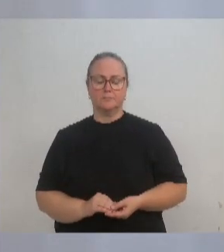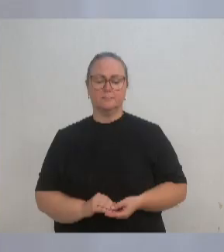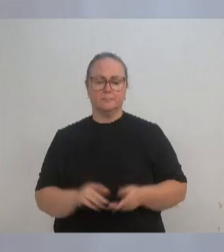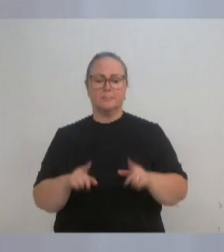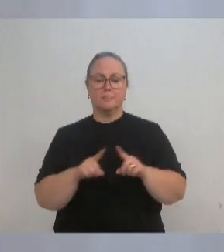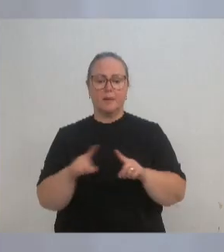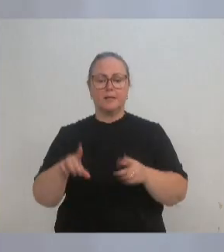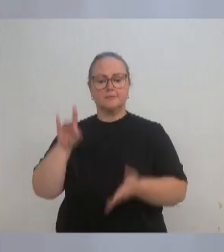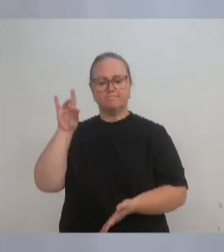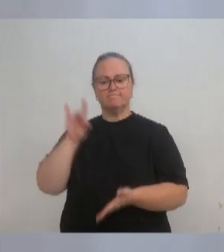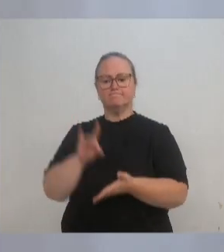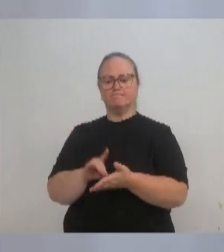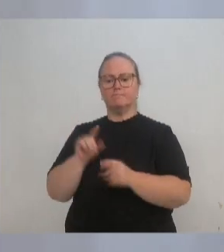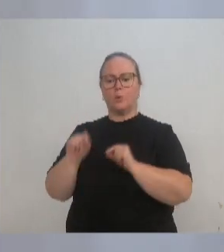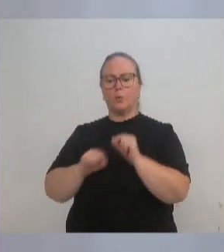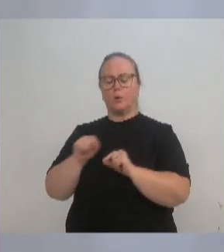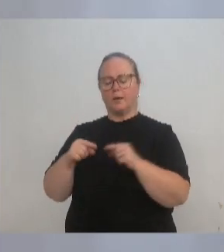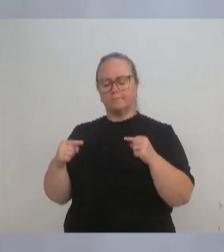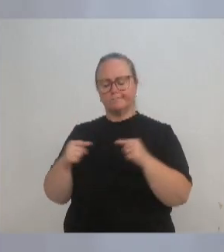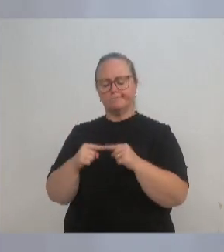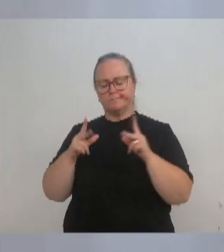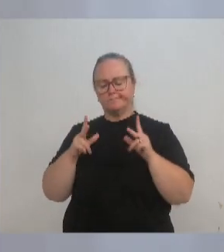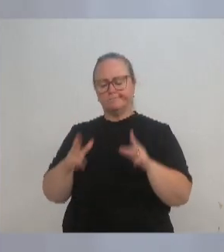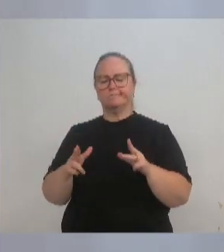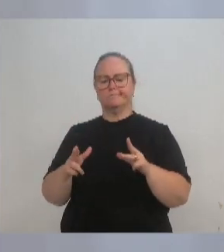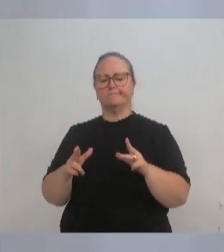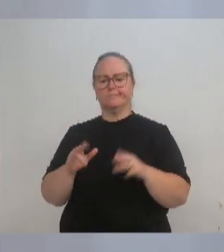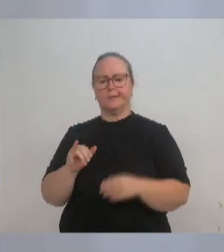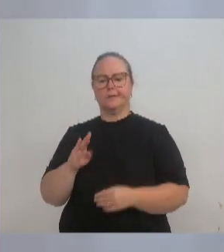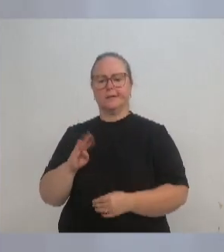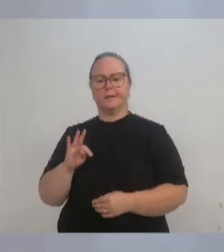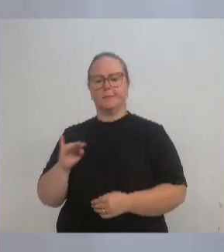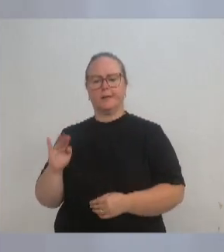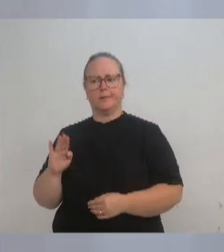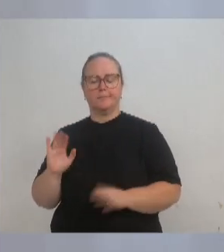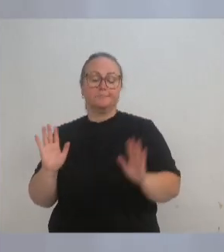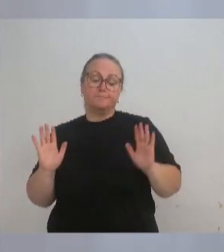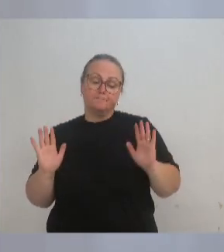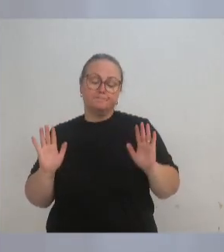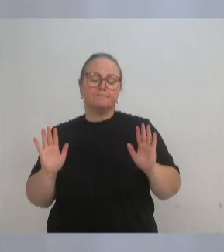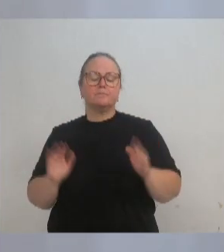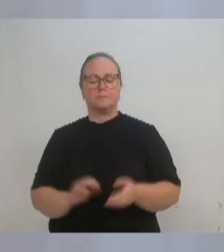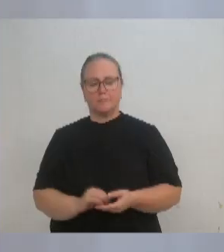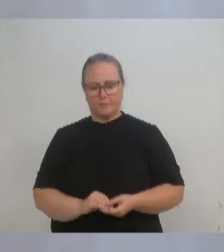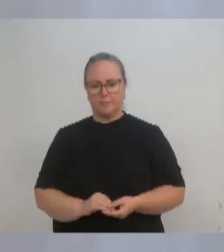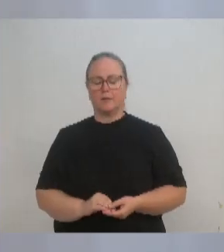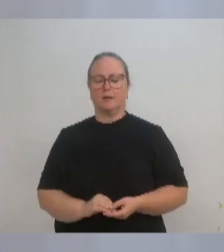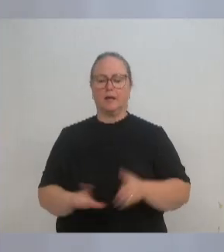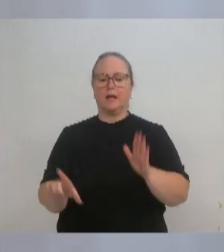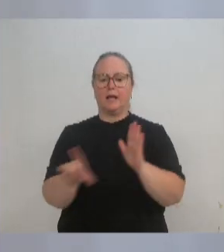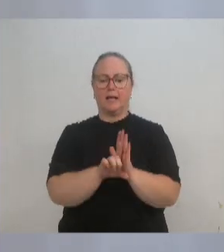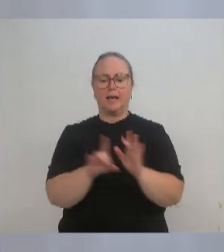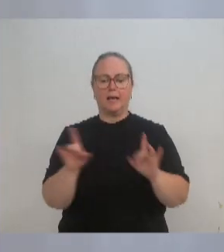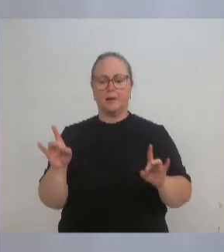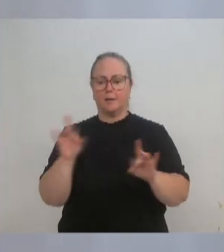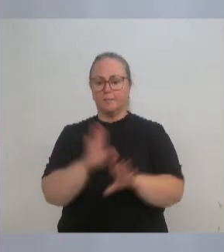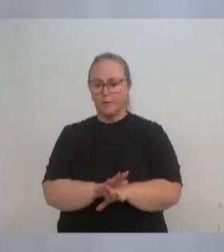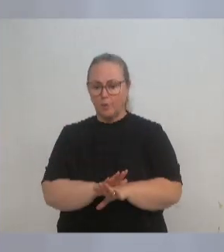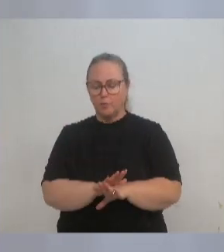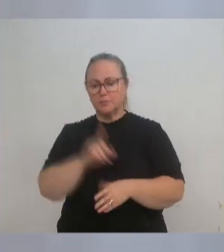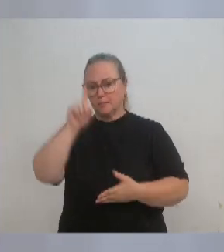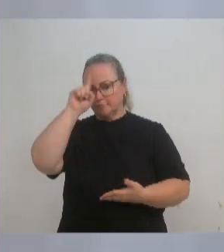faça cumprir aquilo que eles determinam dentro do Executivo. Então, a lei está posta, agora com decisão